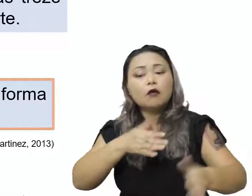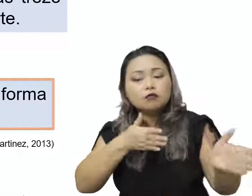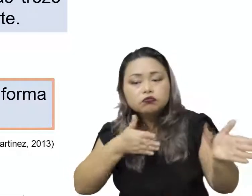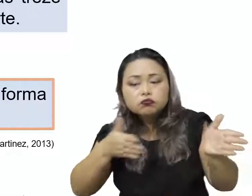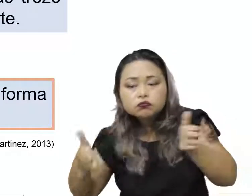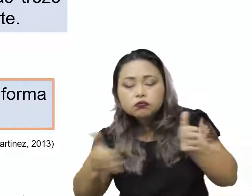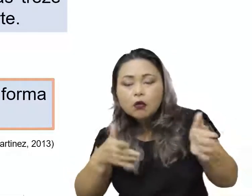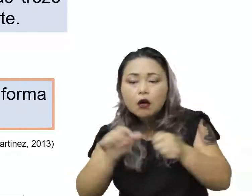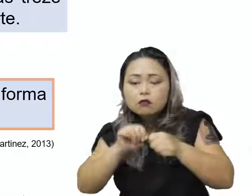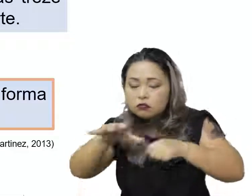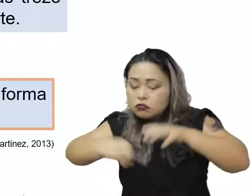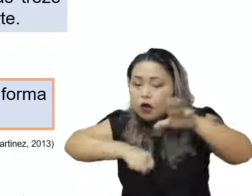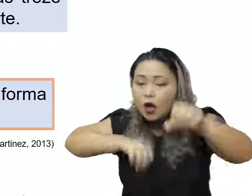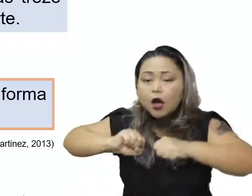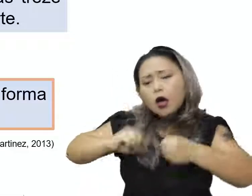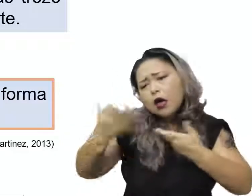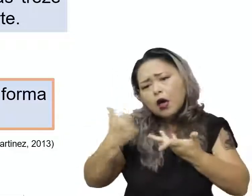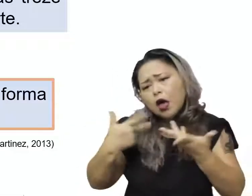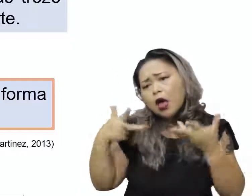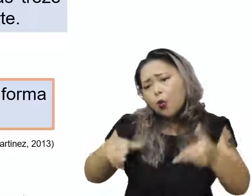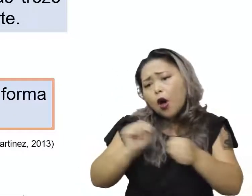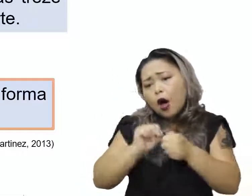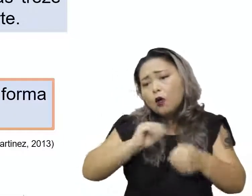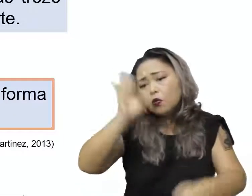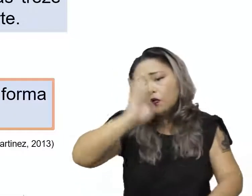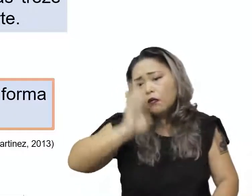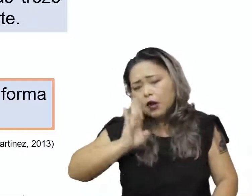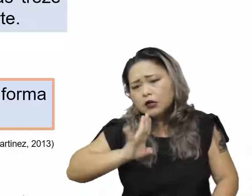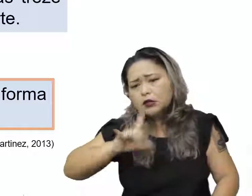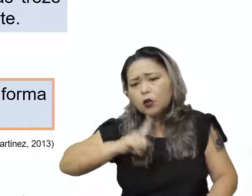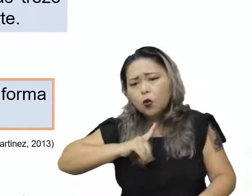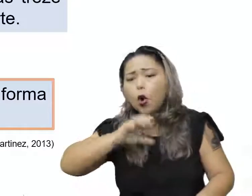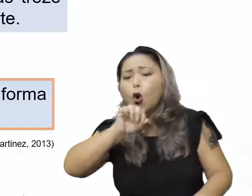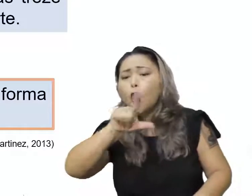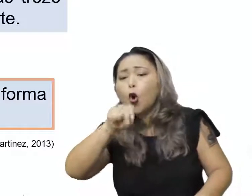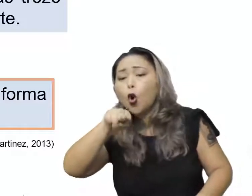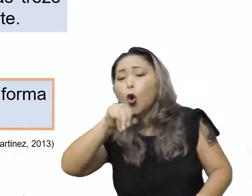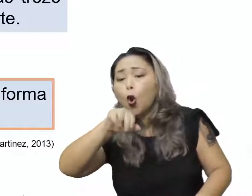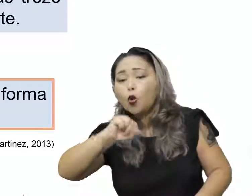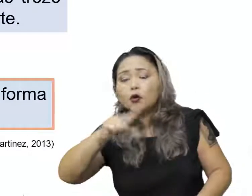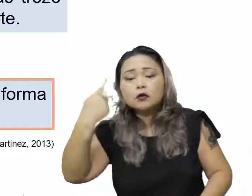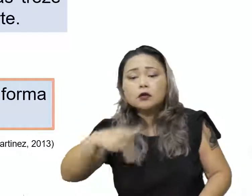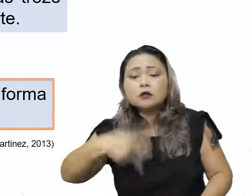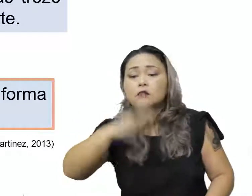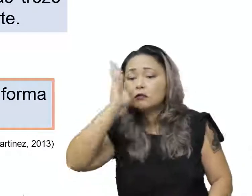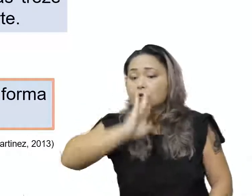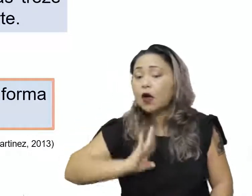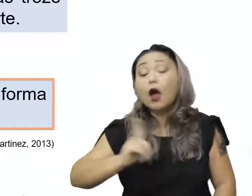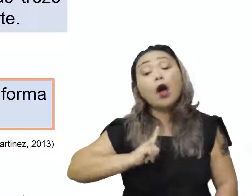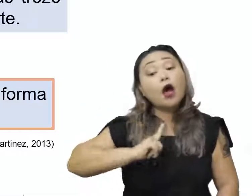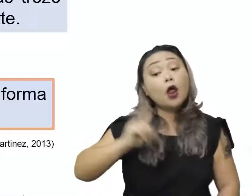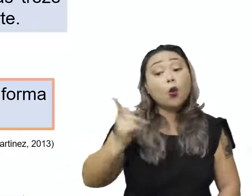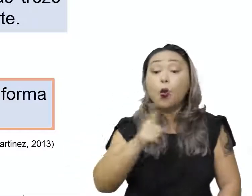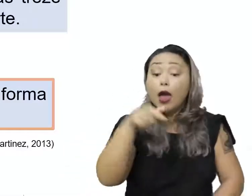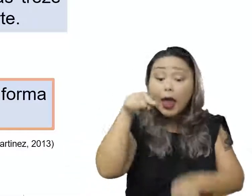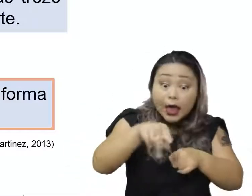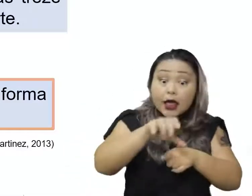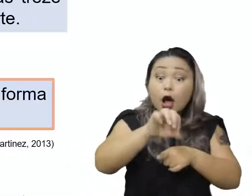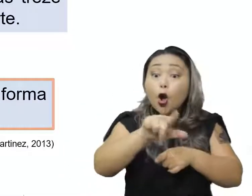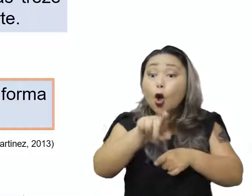de colonização do Brasil. Fica ligado nisso aí, ó. E essa colônia não é uma